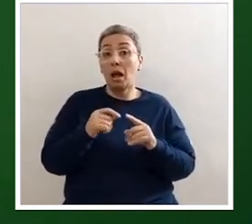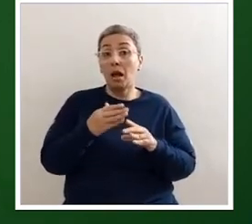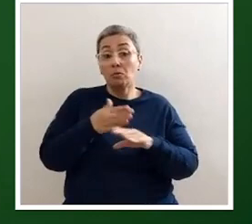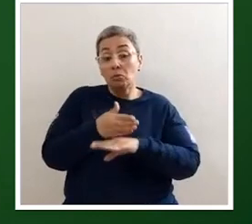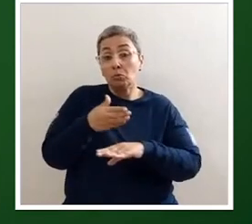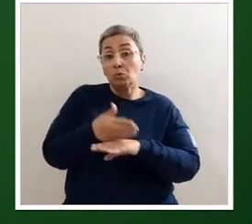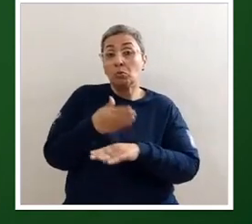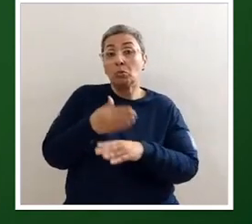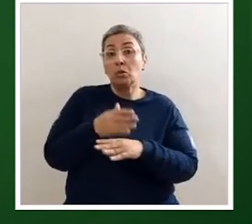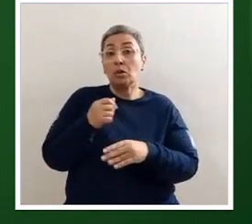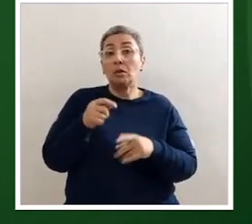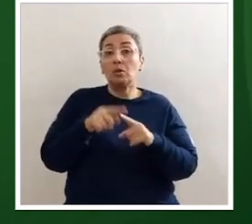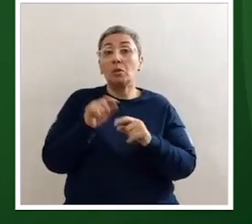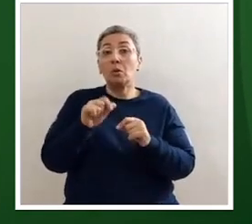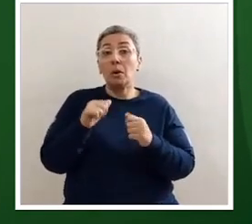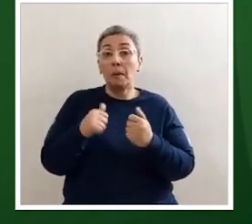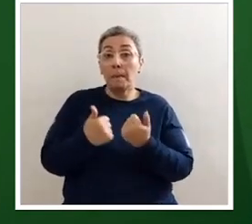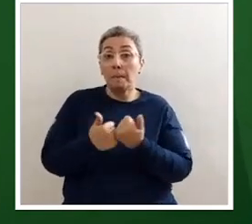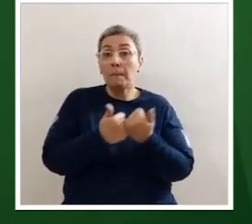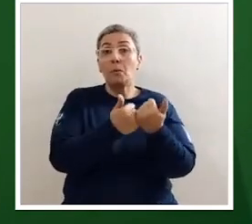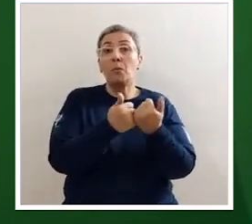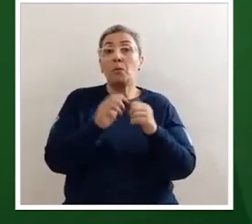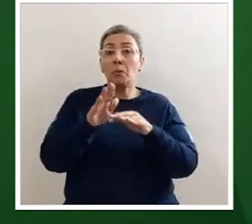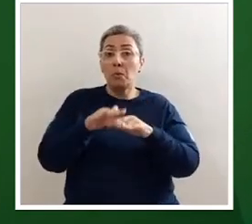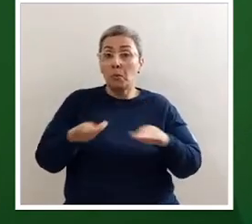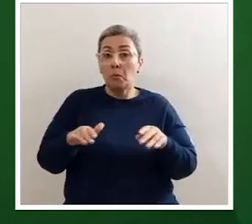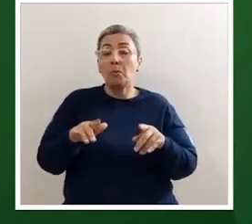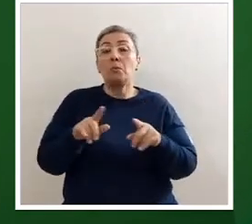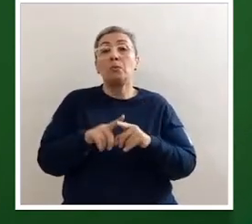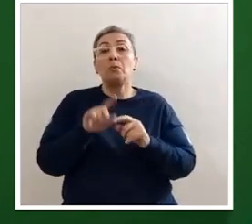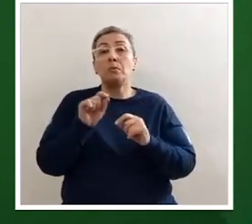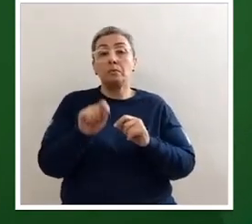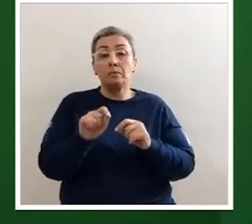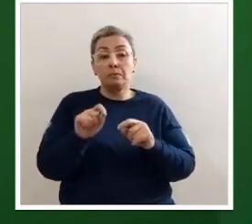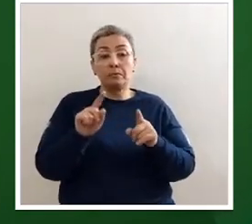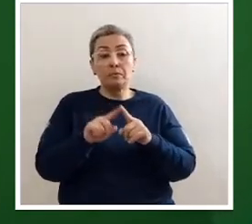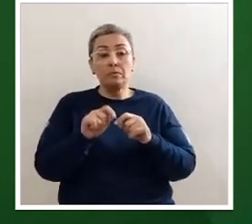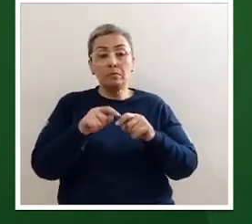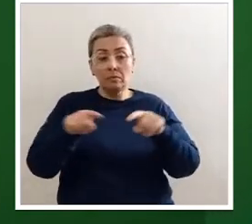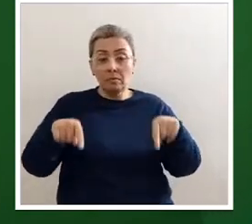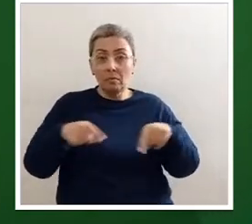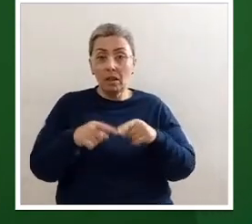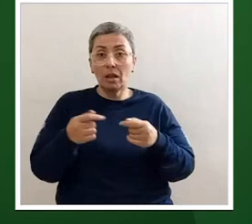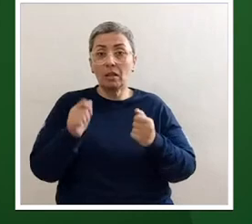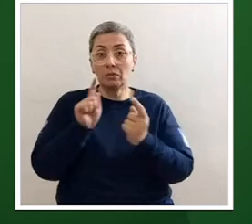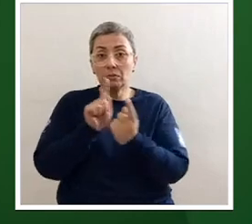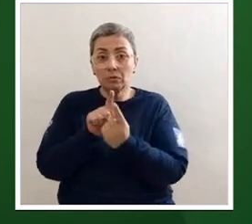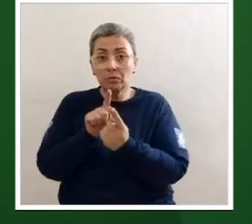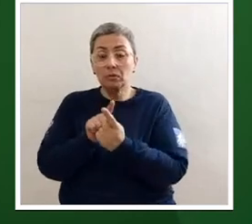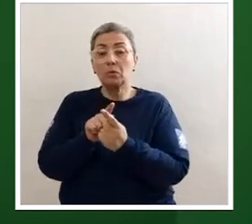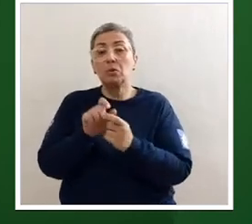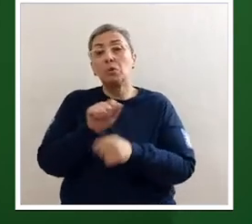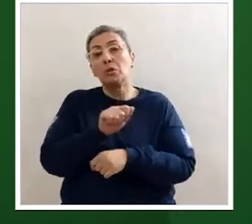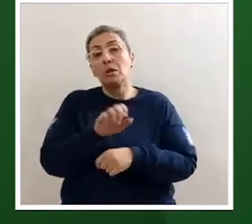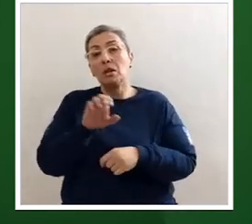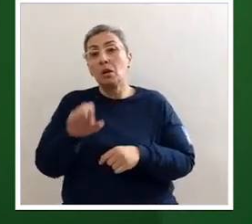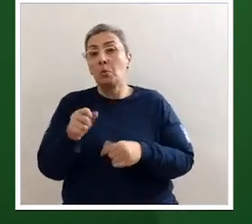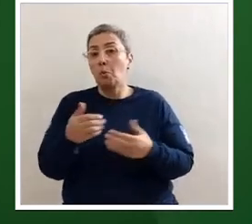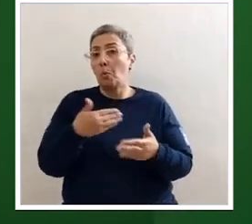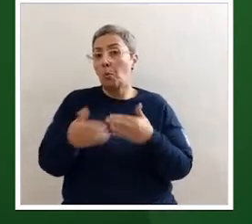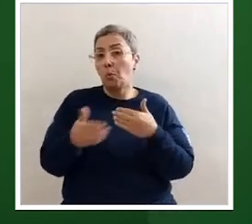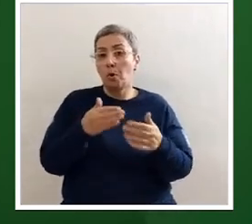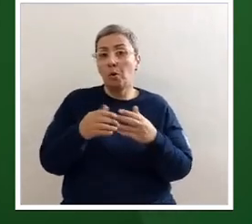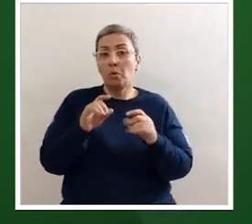né o apoio dessa criança a sala de atendimento ou qualquer